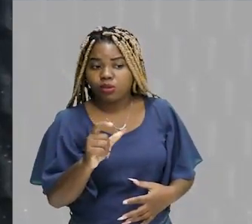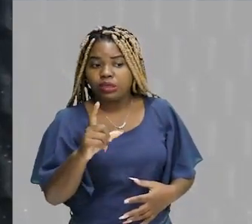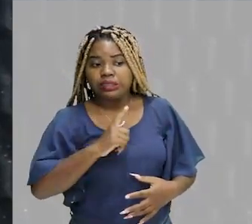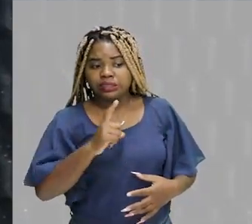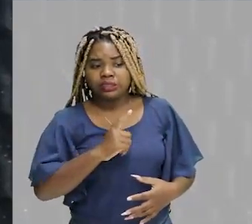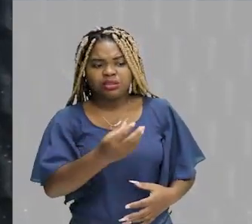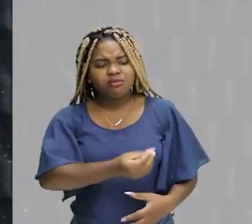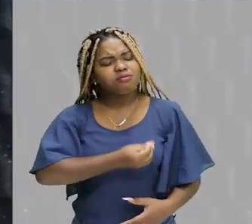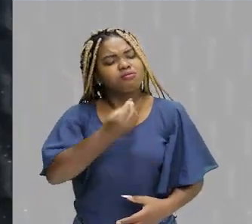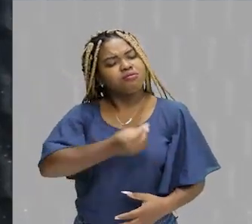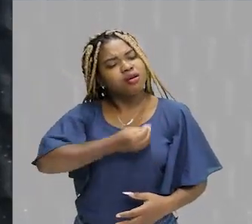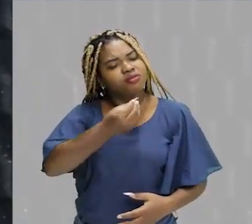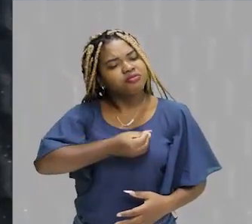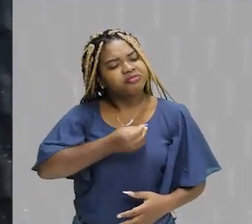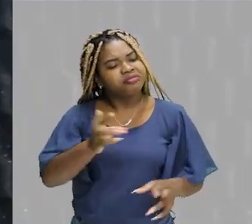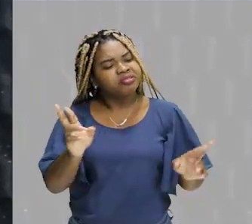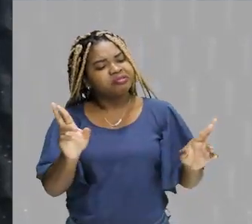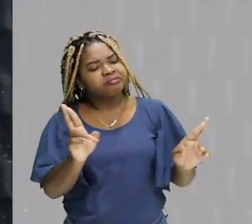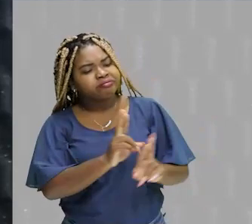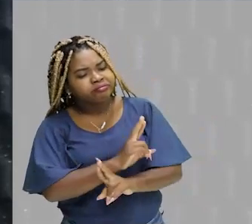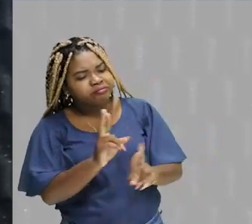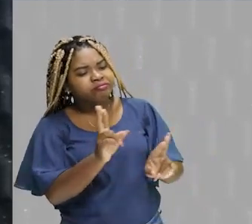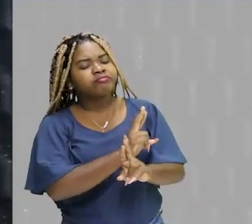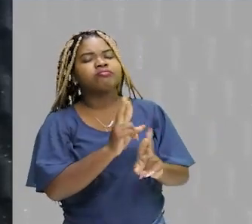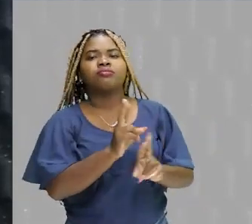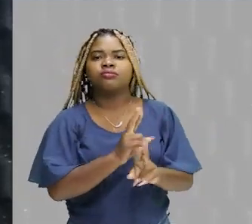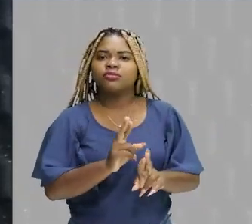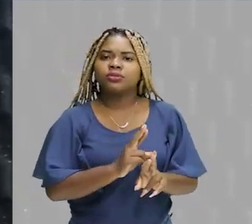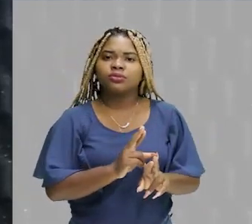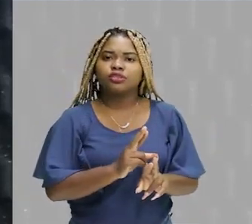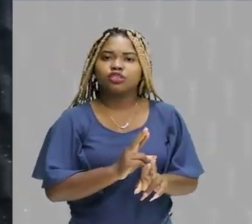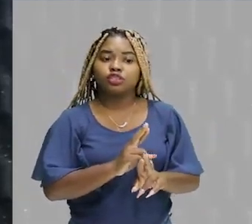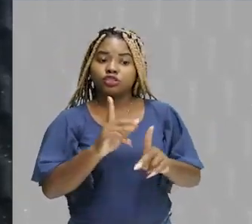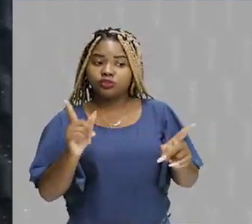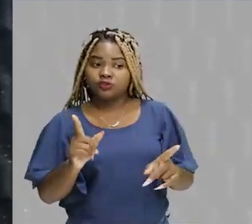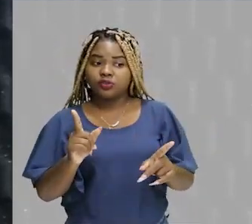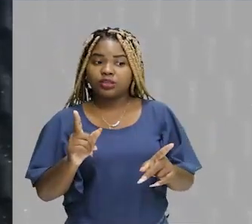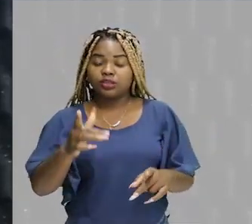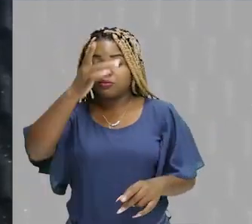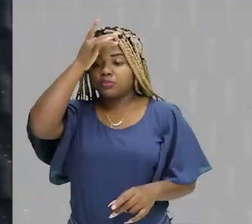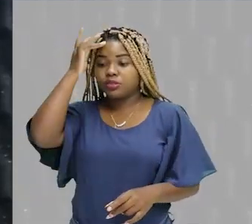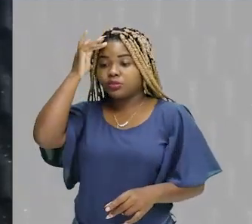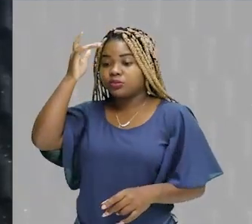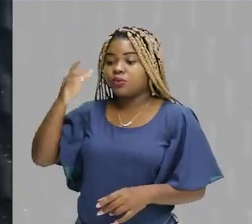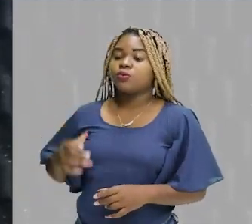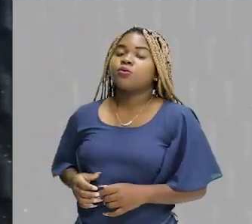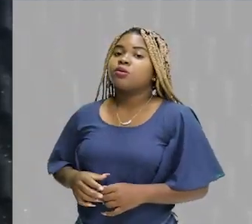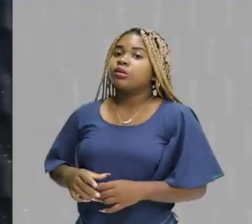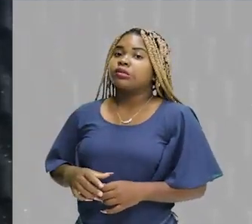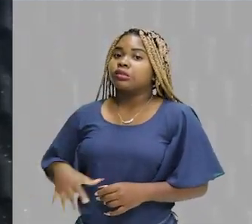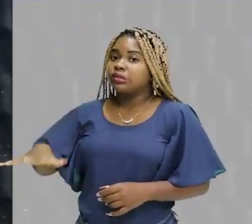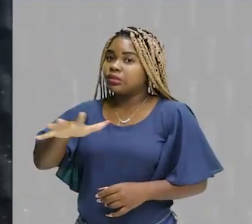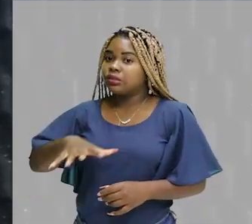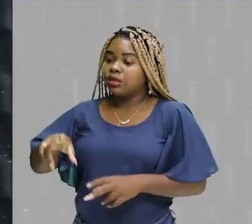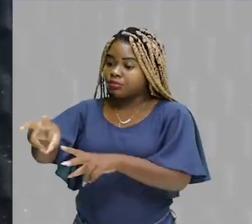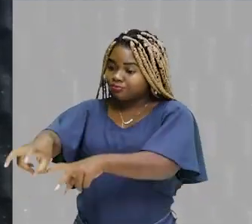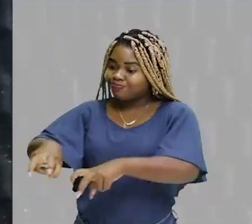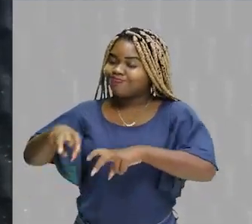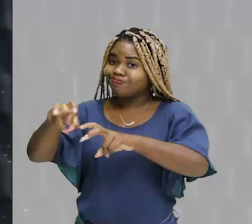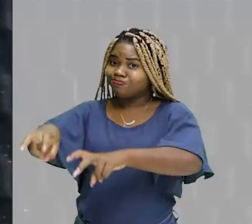de vida e de se relacionar que é diferente da pessoa que mora na zona rural, da pessoa que mora no